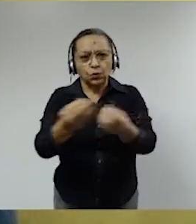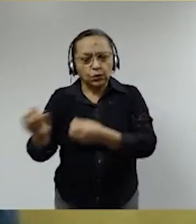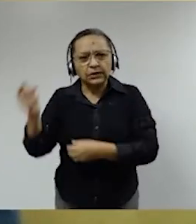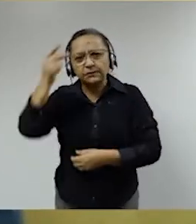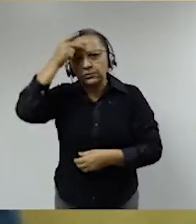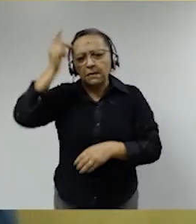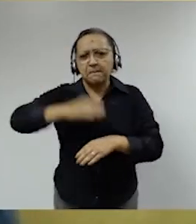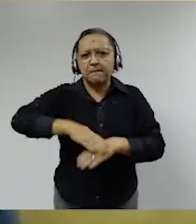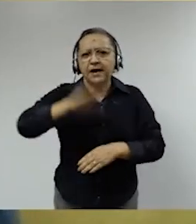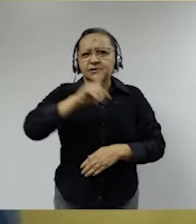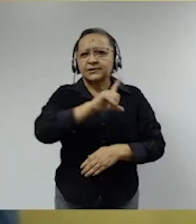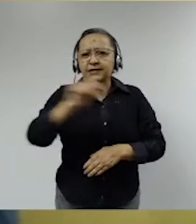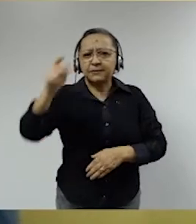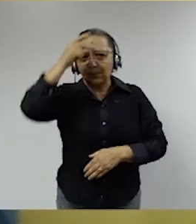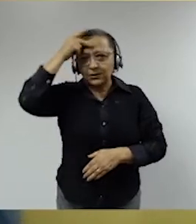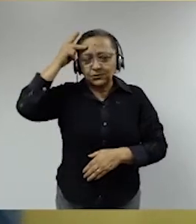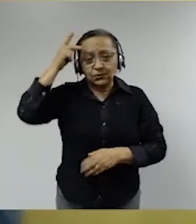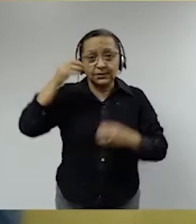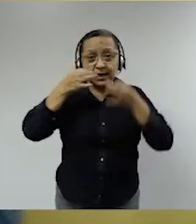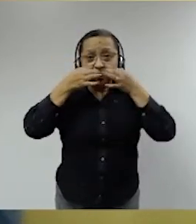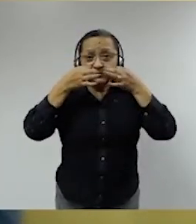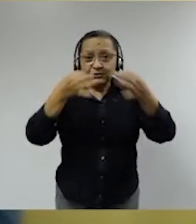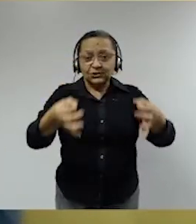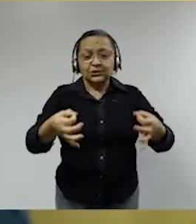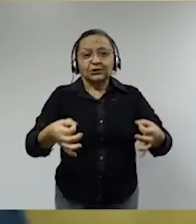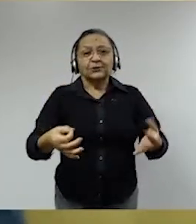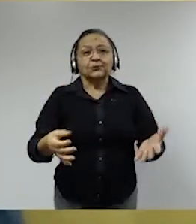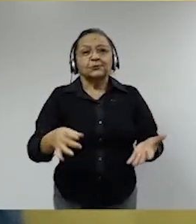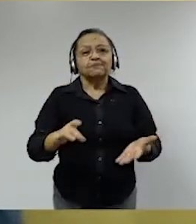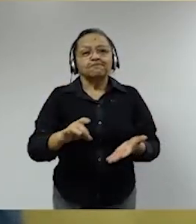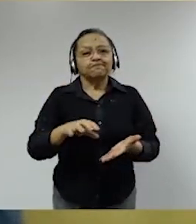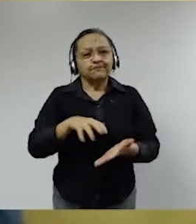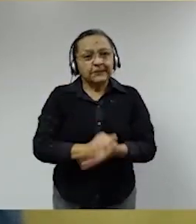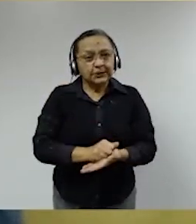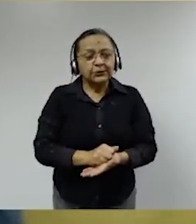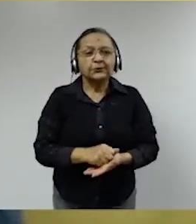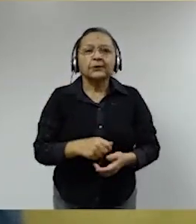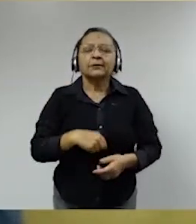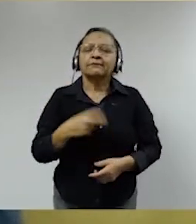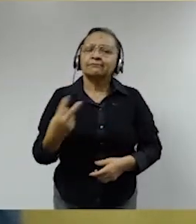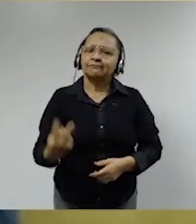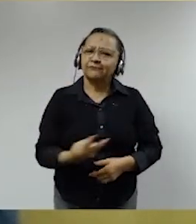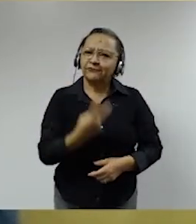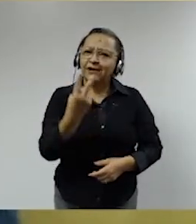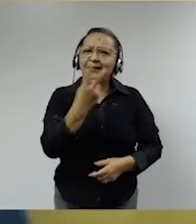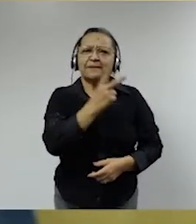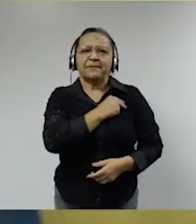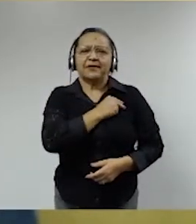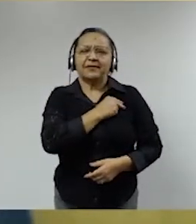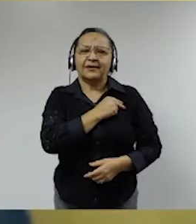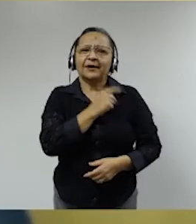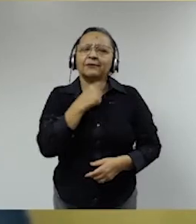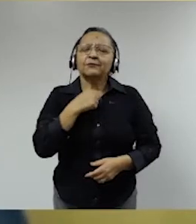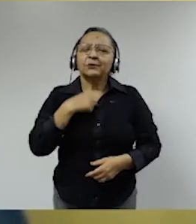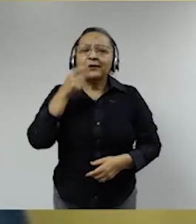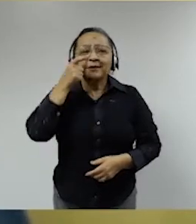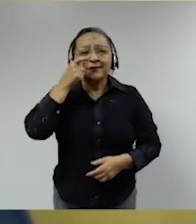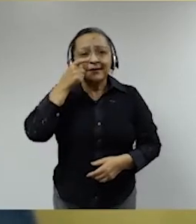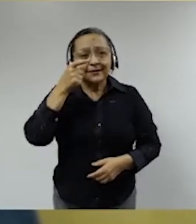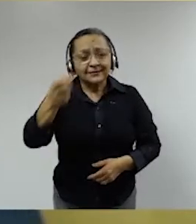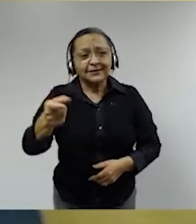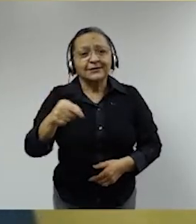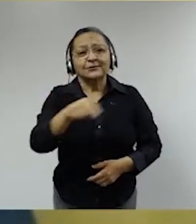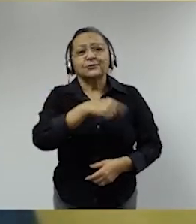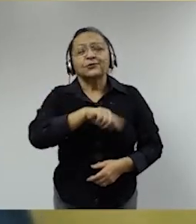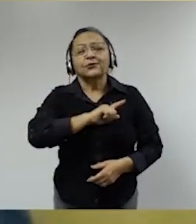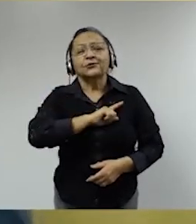mais de 100 mil inscritos, né, acho que vale a pena, realmente foi muito interessante o nosso querido Cordeiro fazer